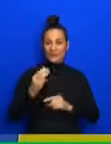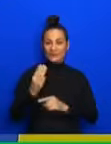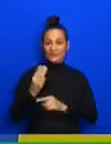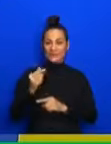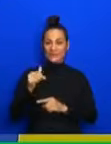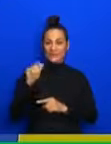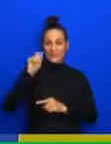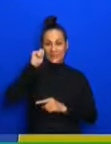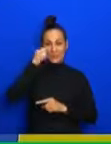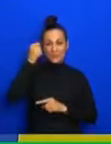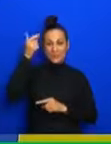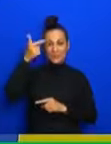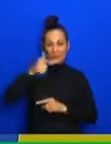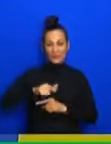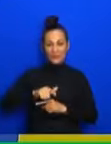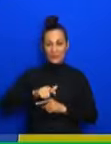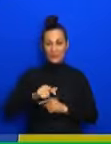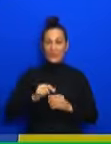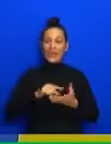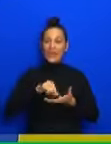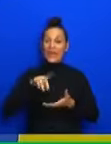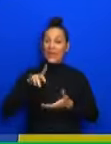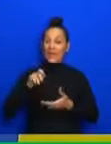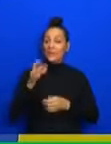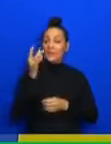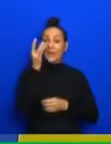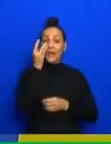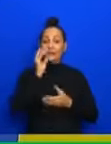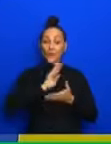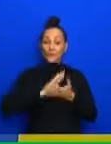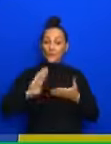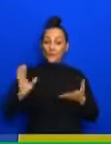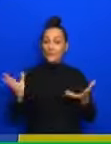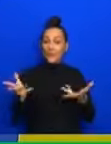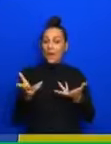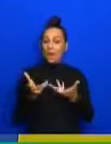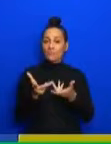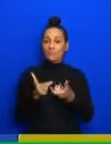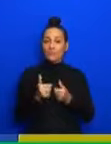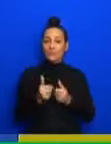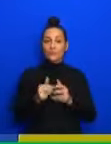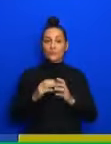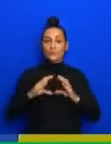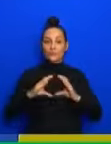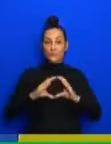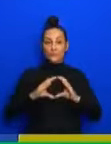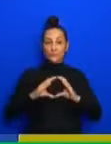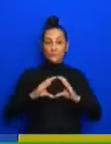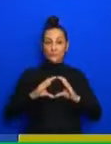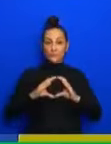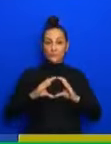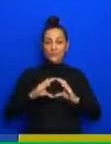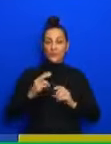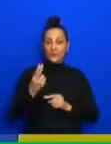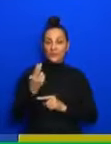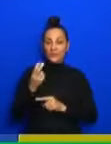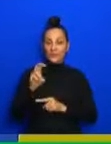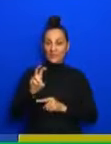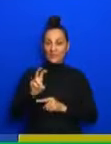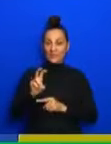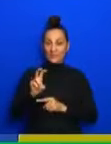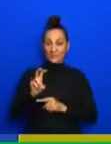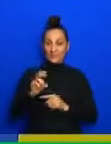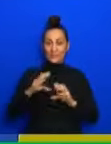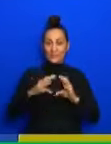37, bola preta de novo. É a Mega Sena ao vivo, o prêmio espetacular. Atenção. 25,